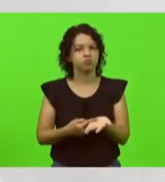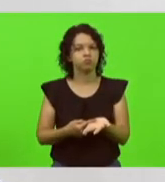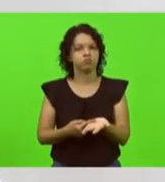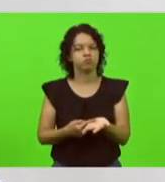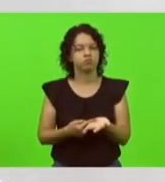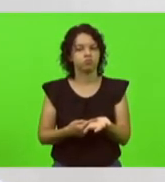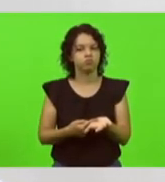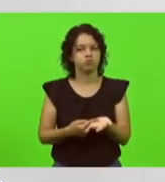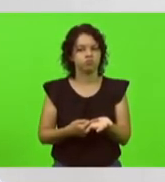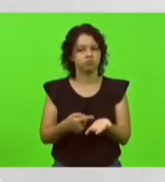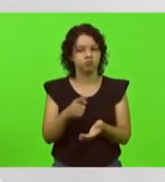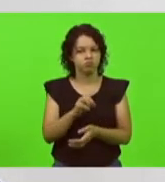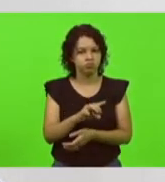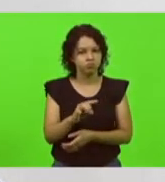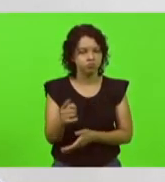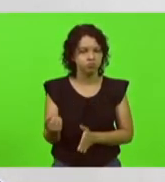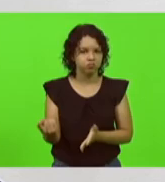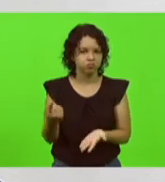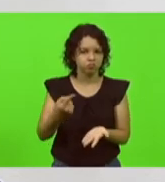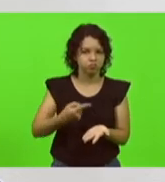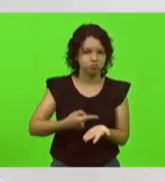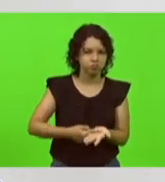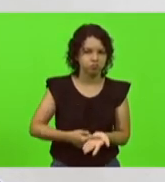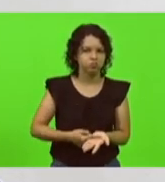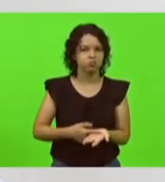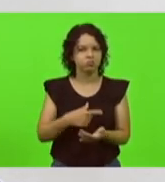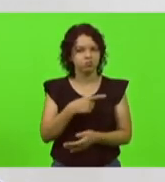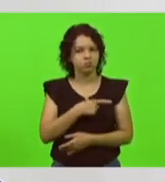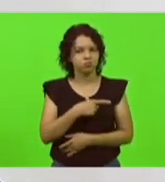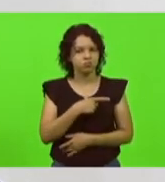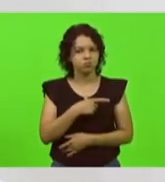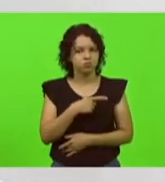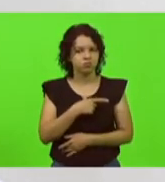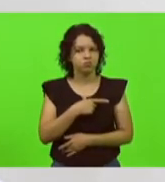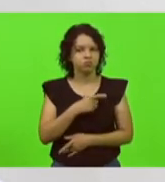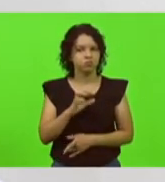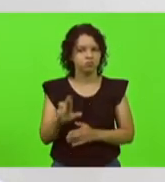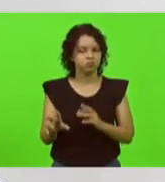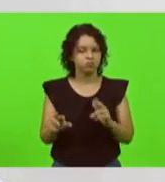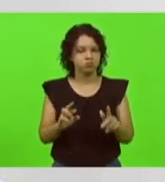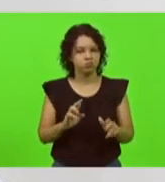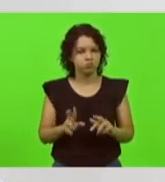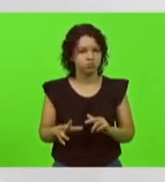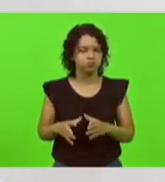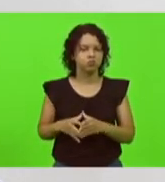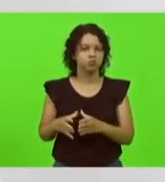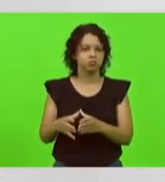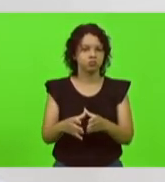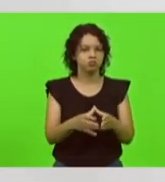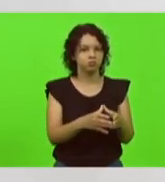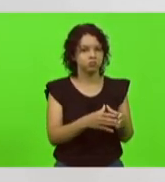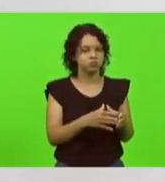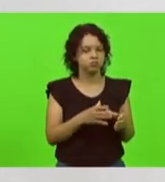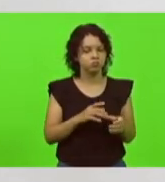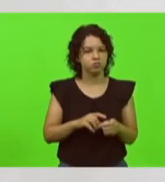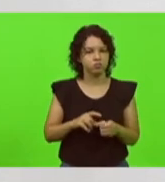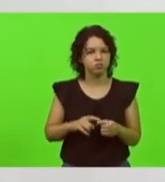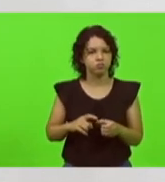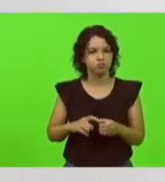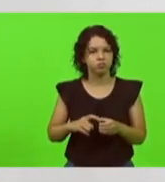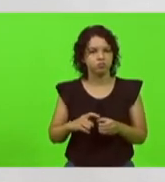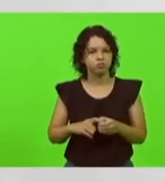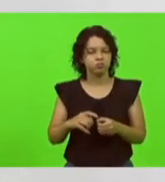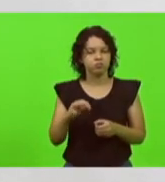comprometimento e de compromisso com a palavra das diferentes bancadas que compõem esta instituição.